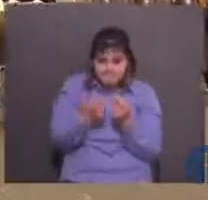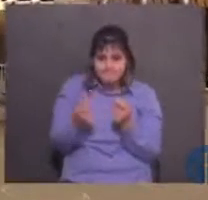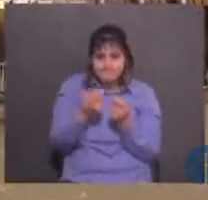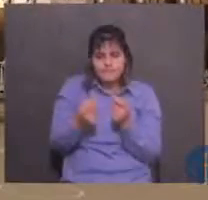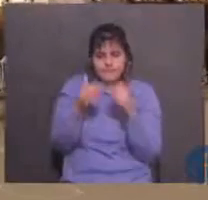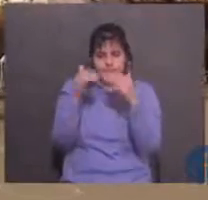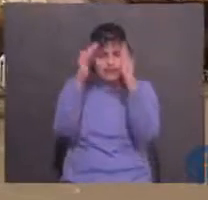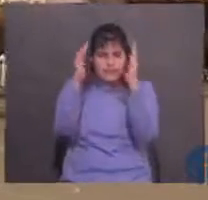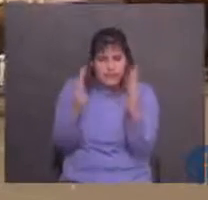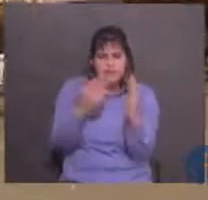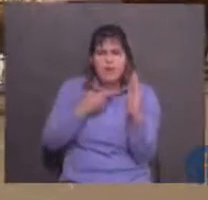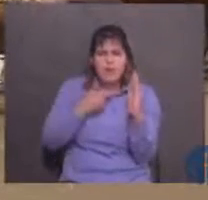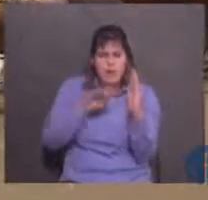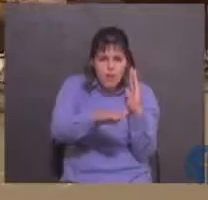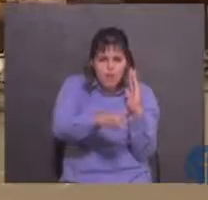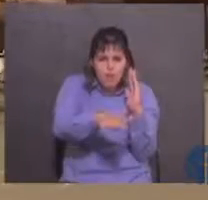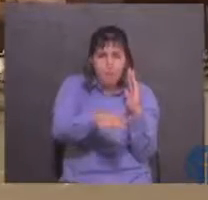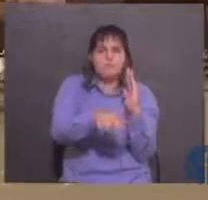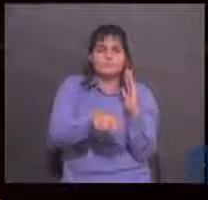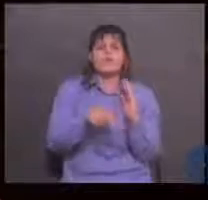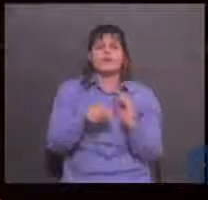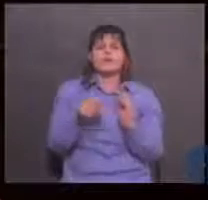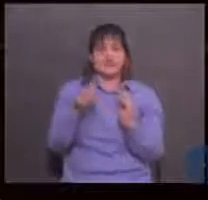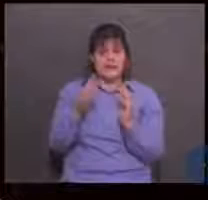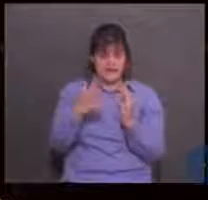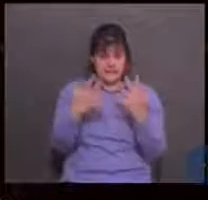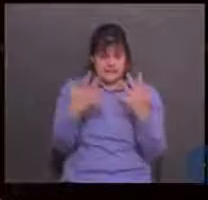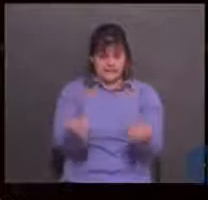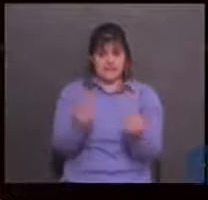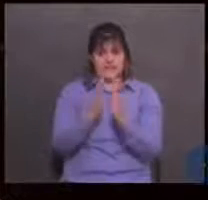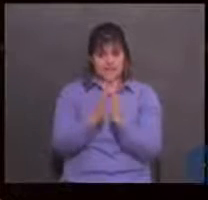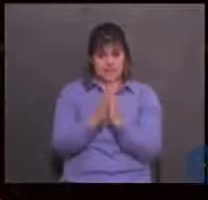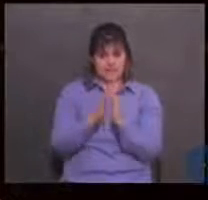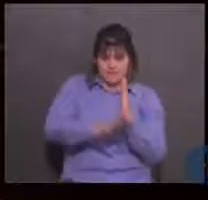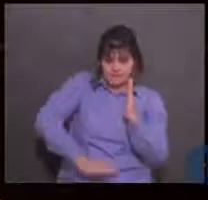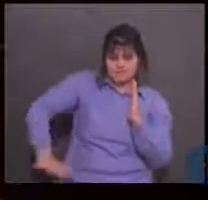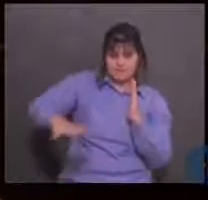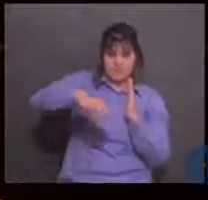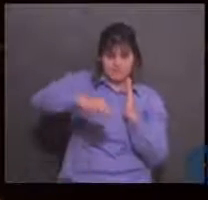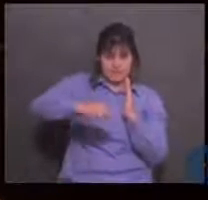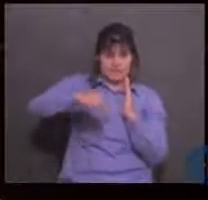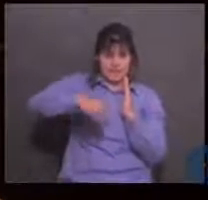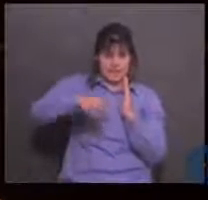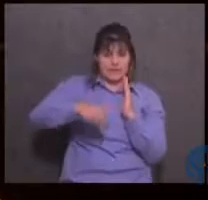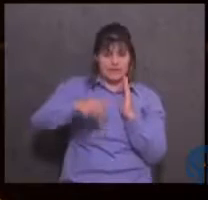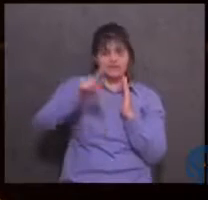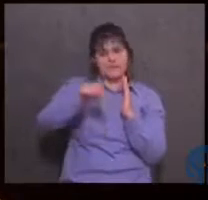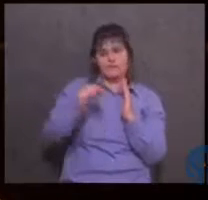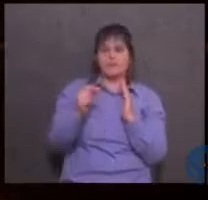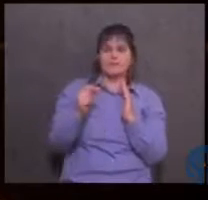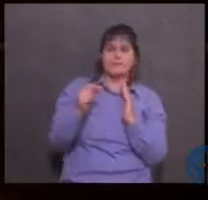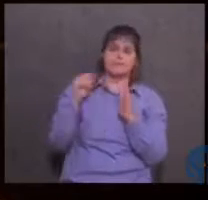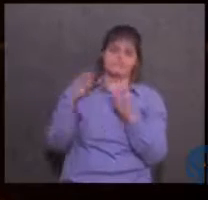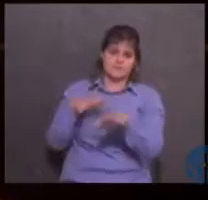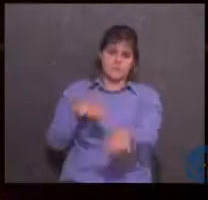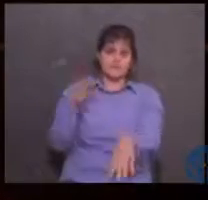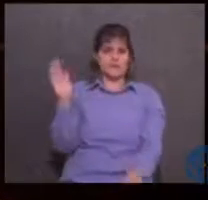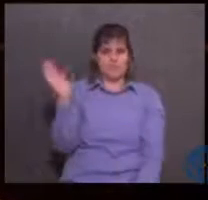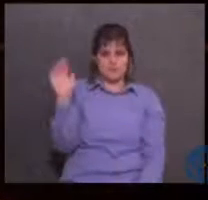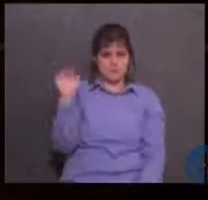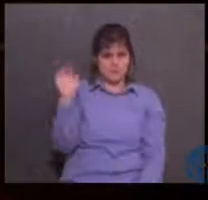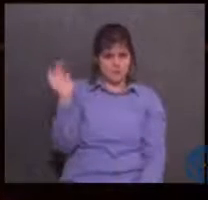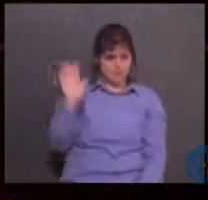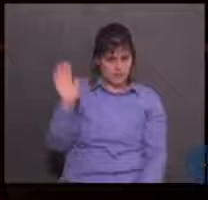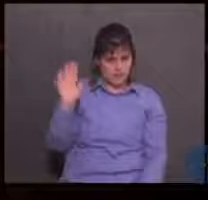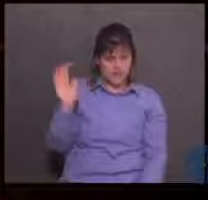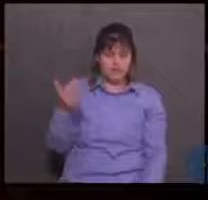Aparições. Seguir-se-á a missa neste altar do recinto de oração e a procissão do Adeus. Agora, no final